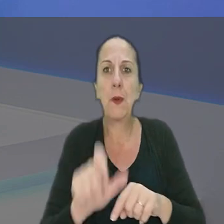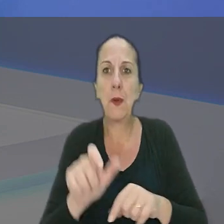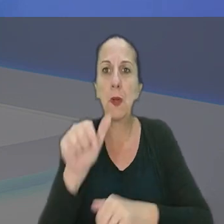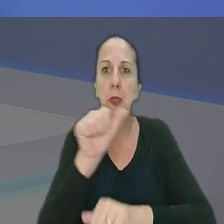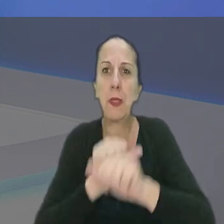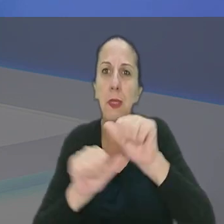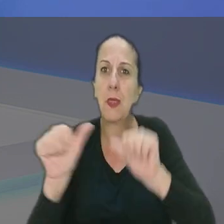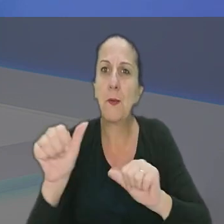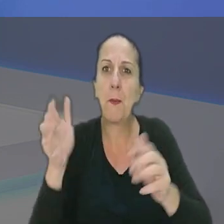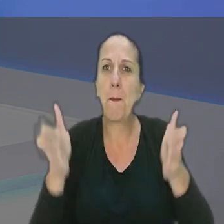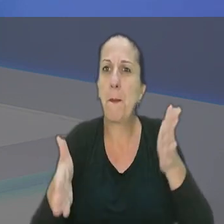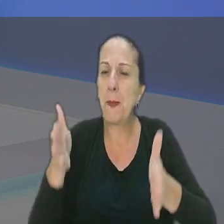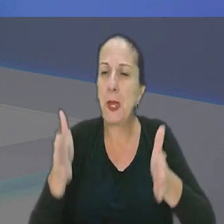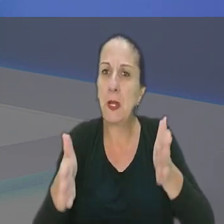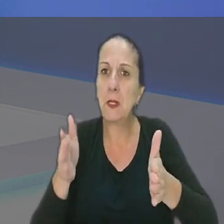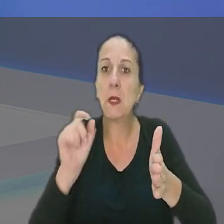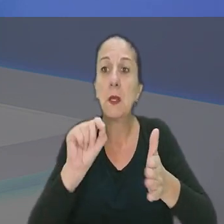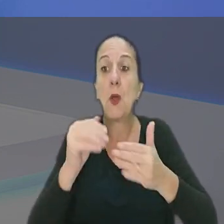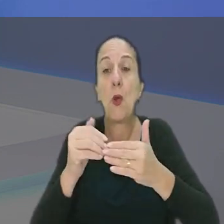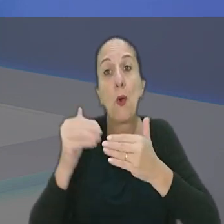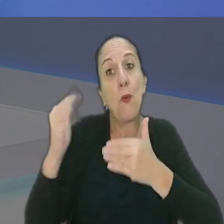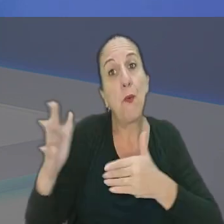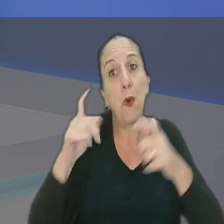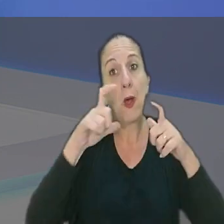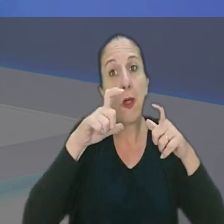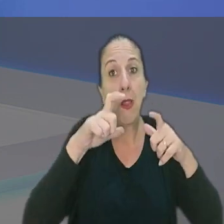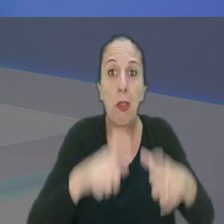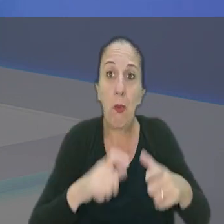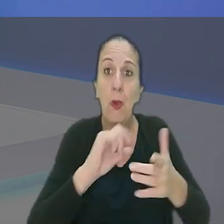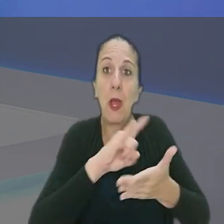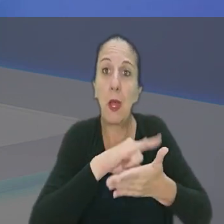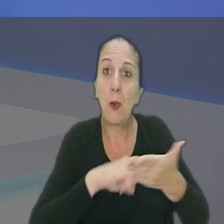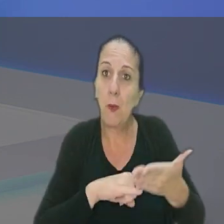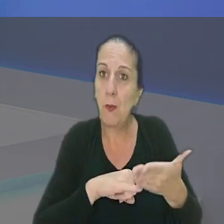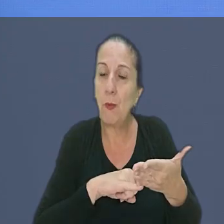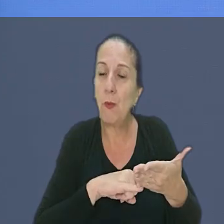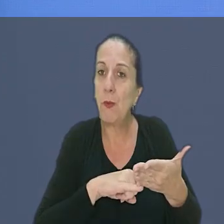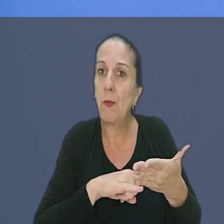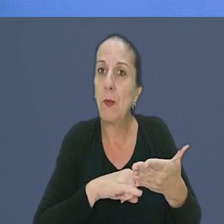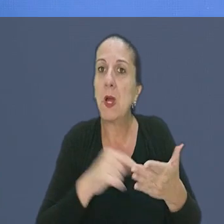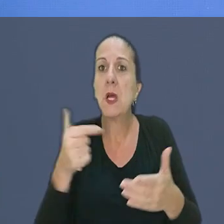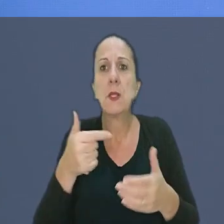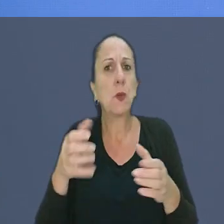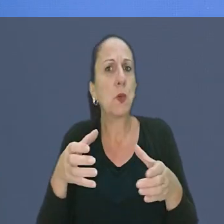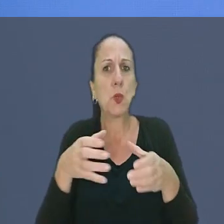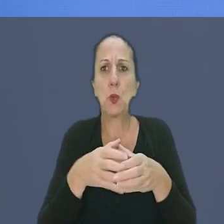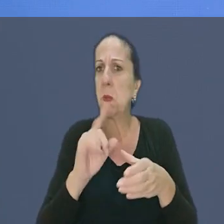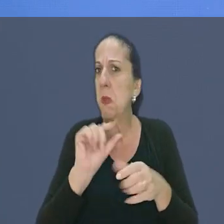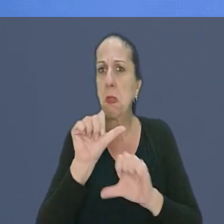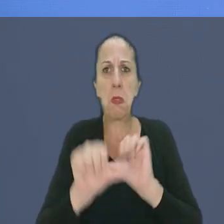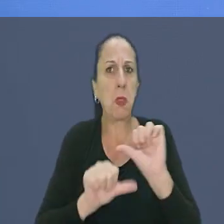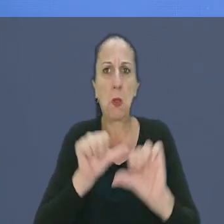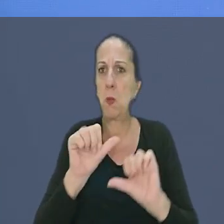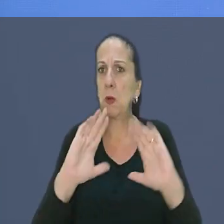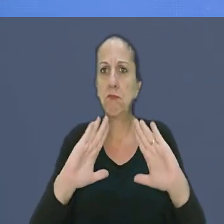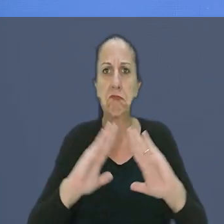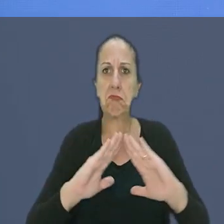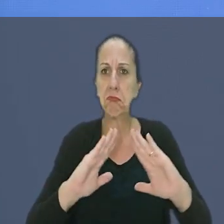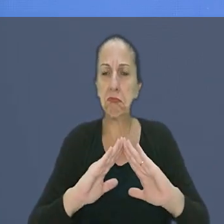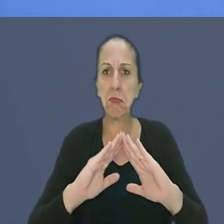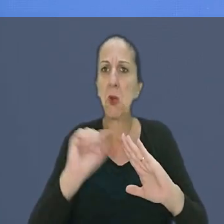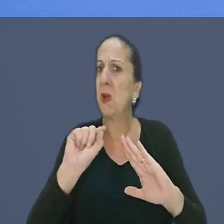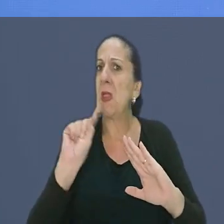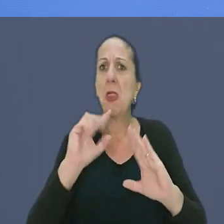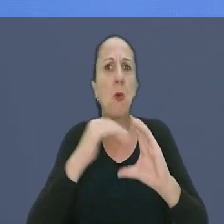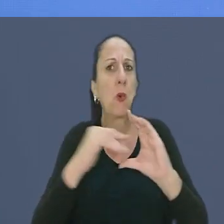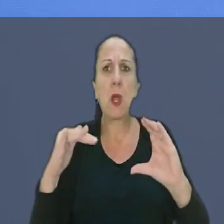transferência correspondente aos períodos em que atuou fora do local de contratação. Segundo a turma, não houve mudança de domicílio,